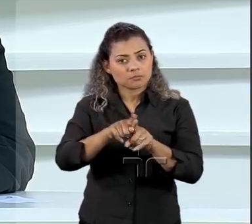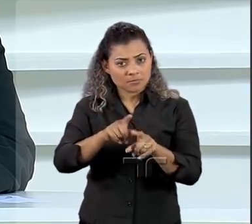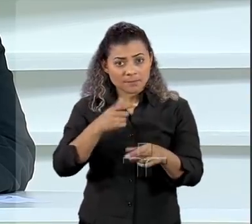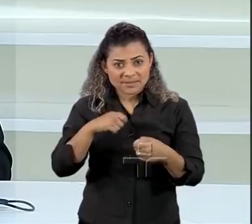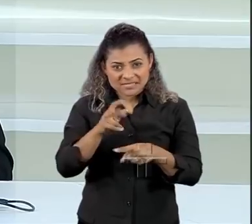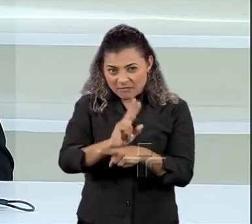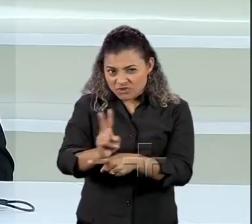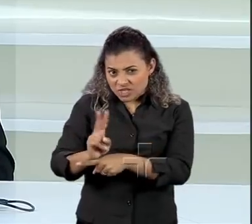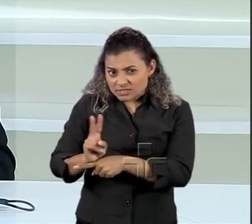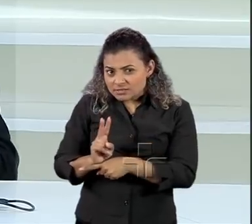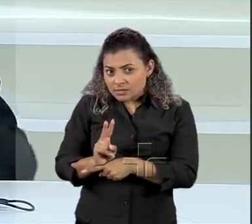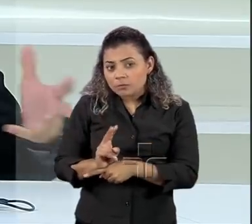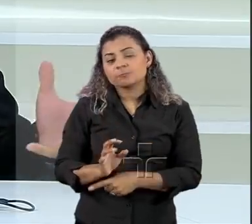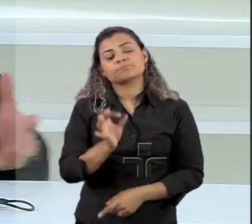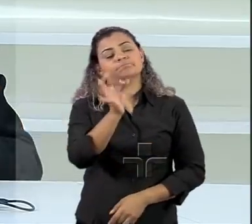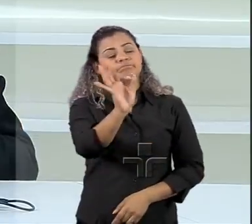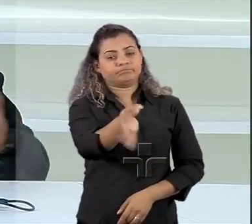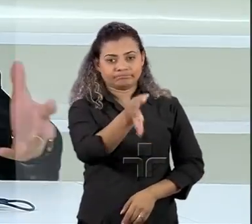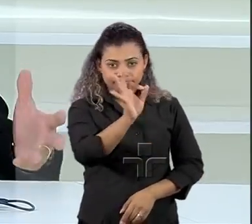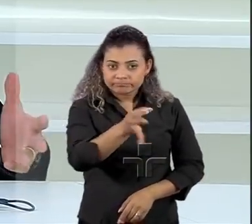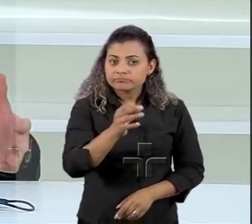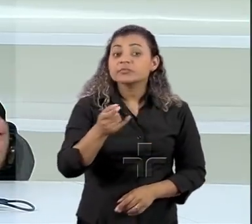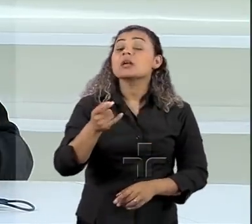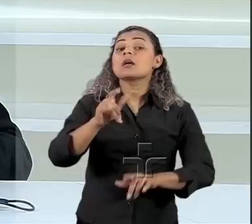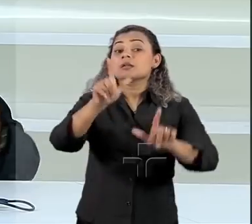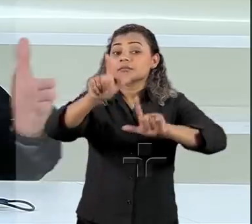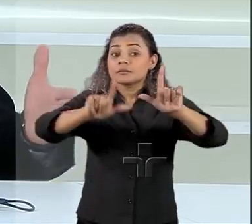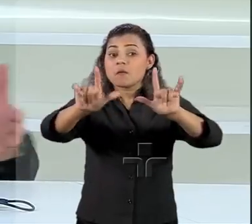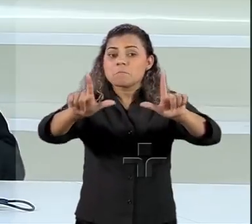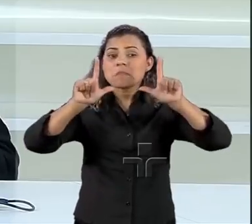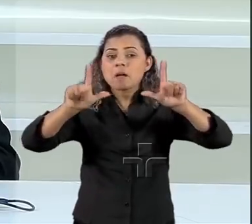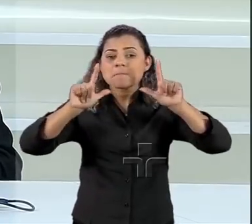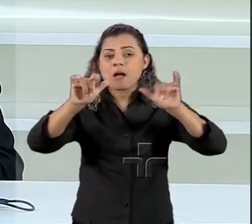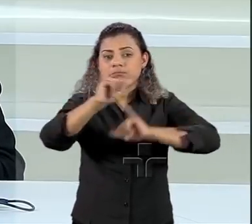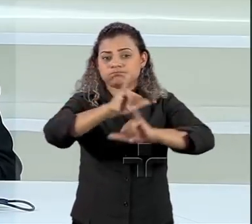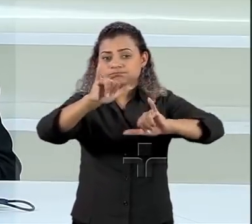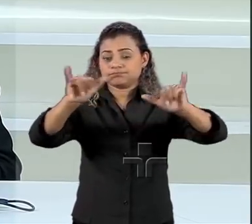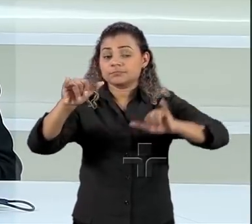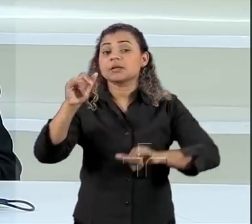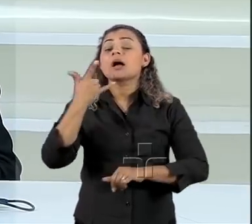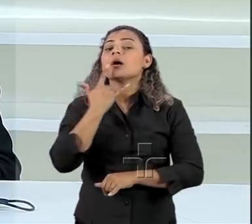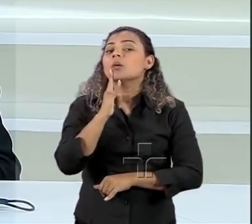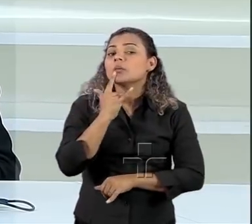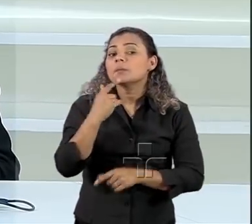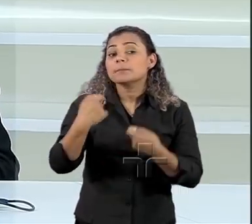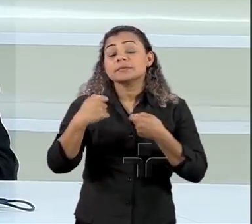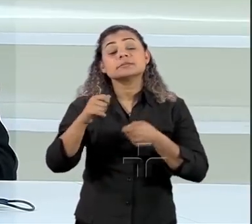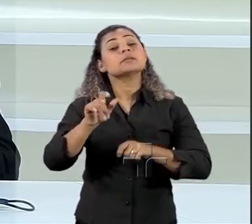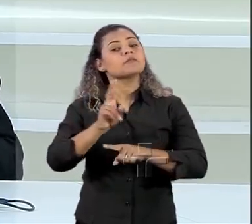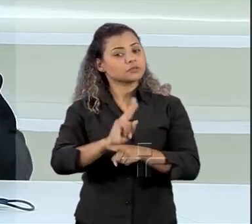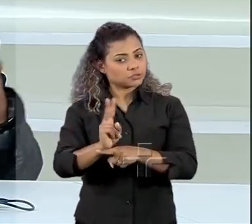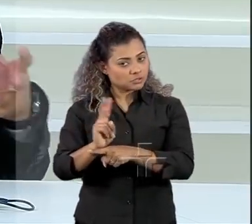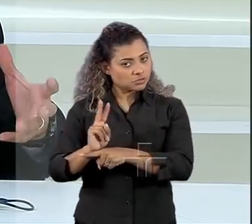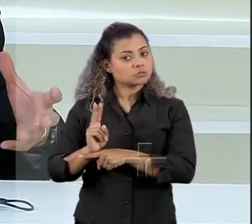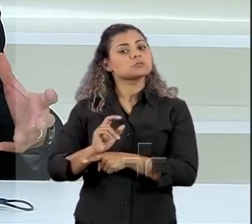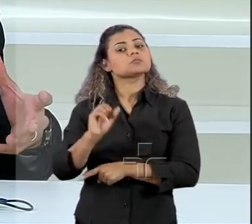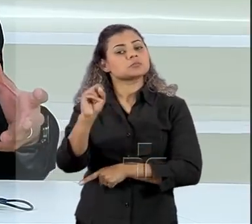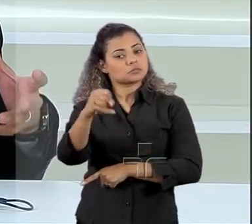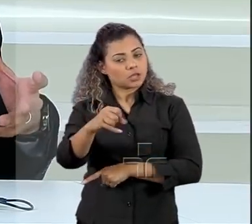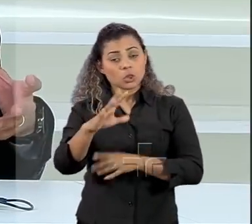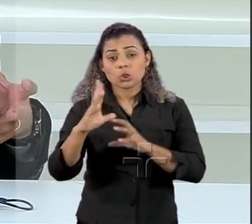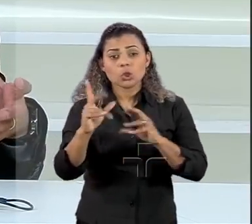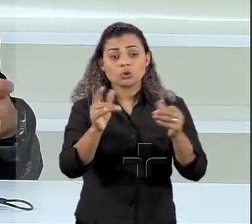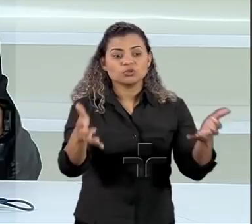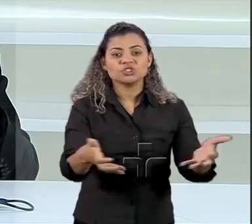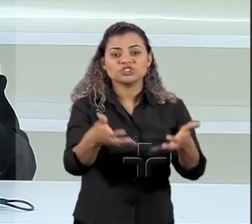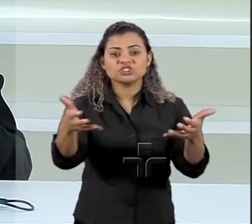regulada? Ela deve sim. Quando a gente visualiza dentro de uma lógica no mundo todo, todos os estímulos